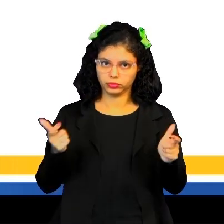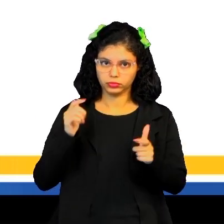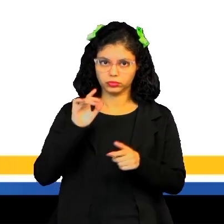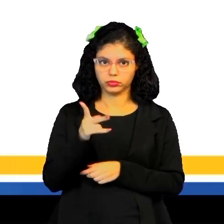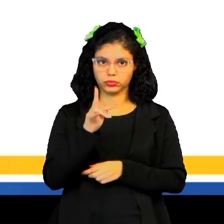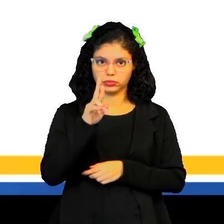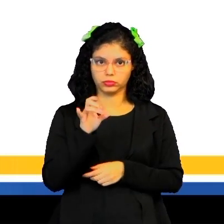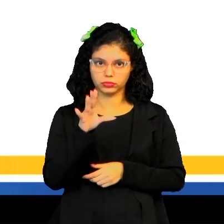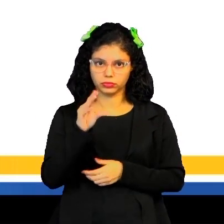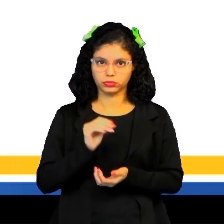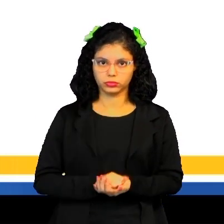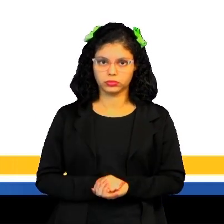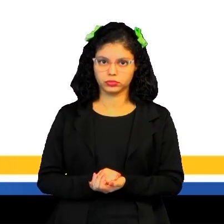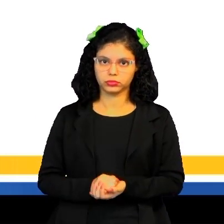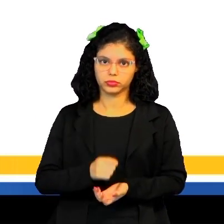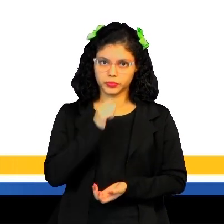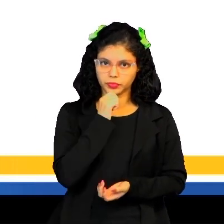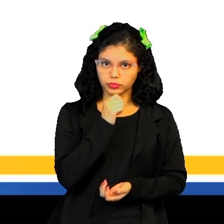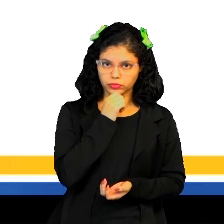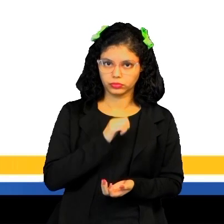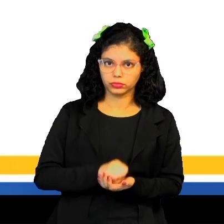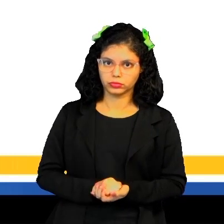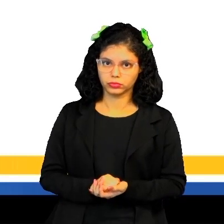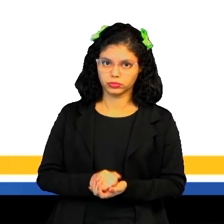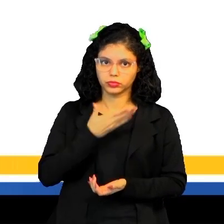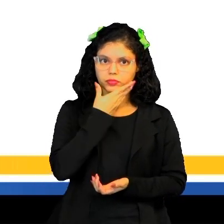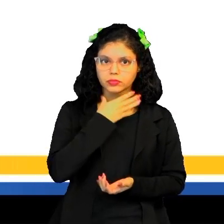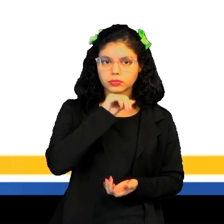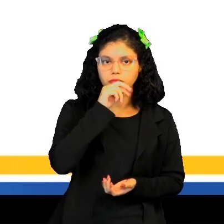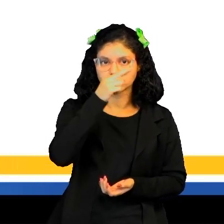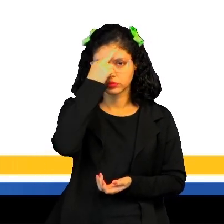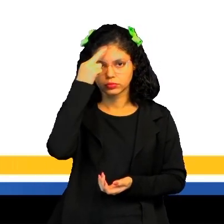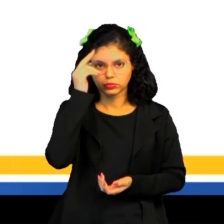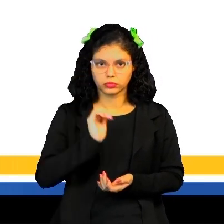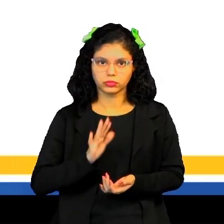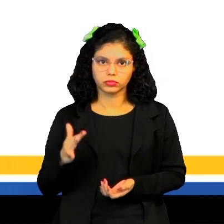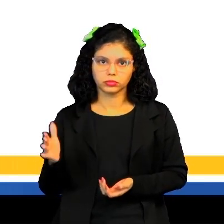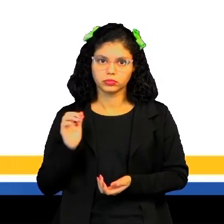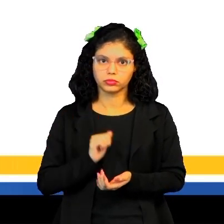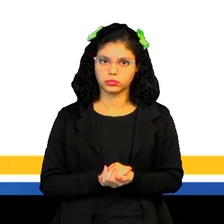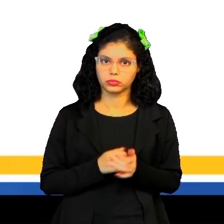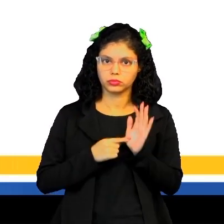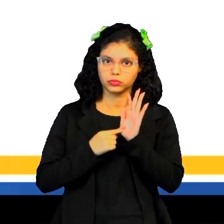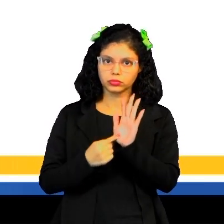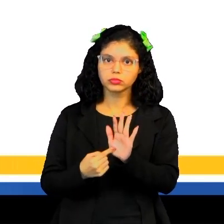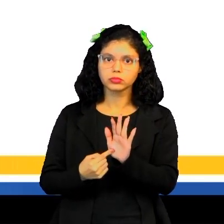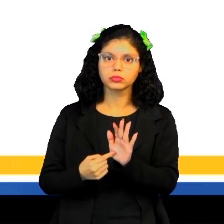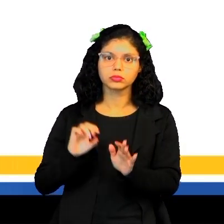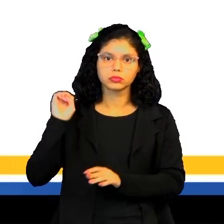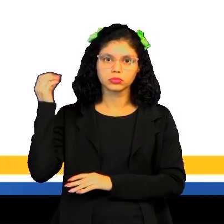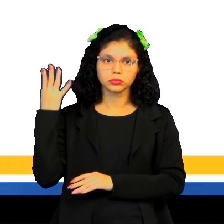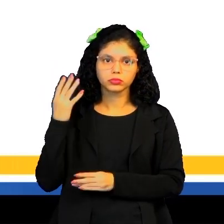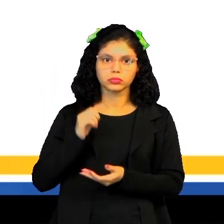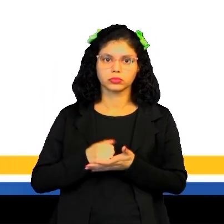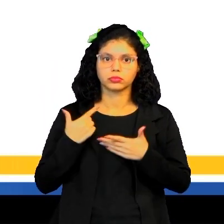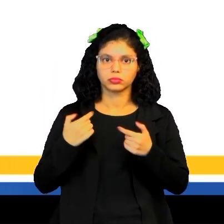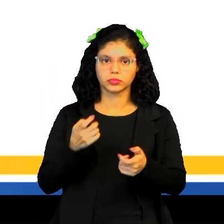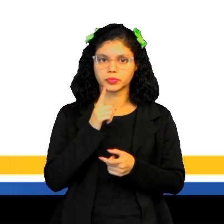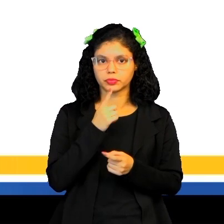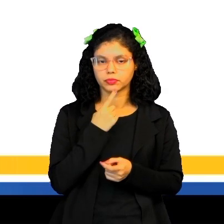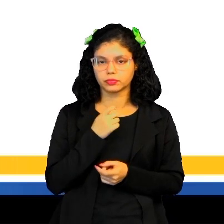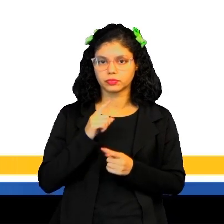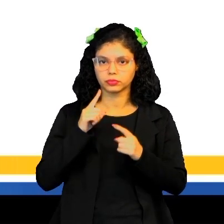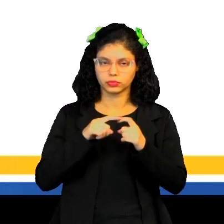grande Heródoto, coube a alcunha de pai da história, quando se dedicou a relatar os acontecimentos das guerras médicas, que era